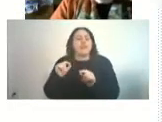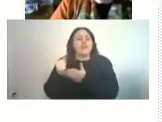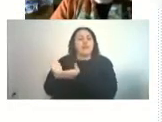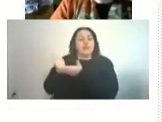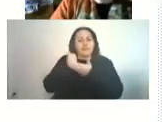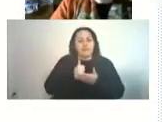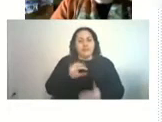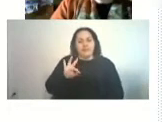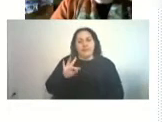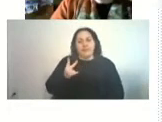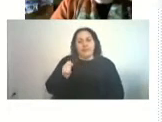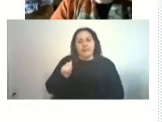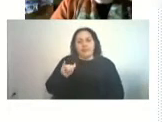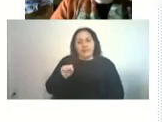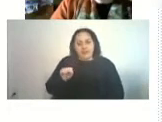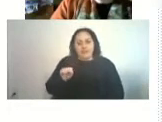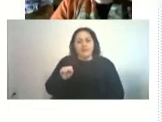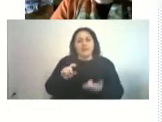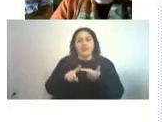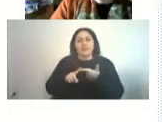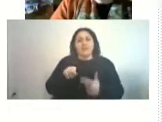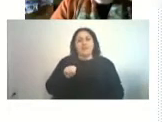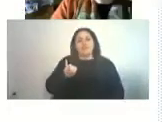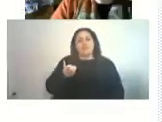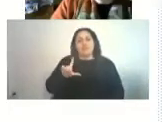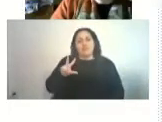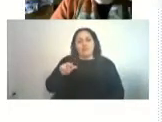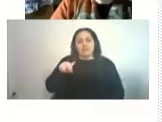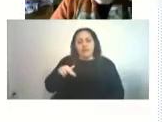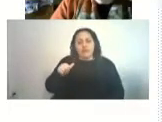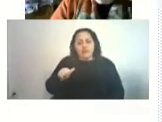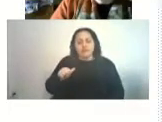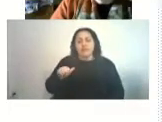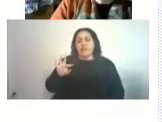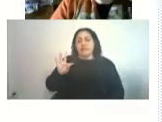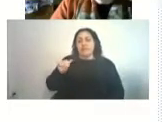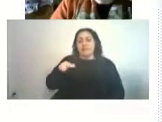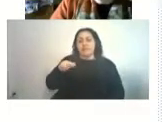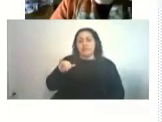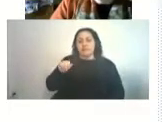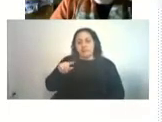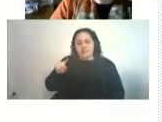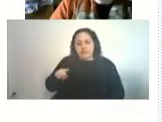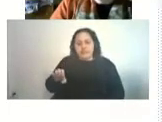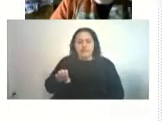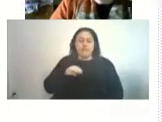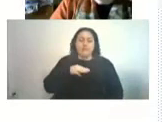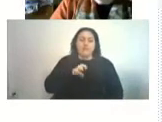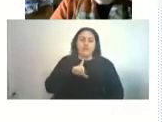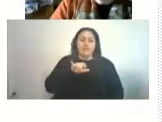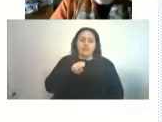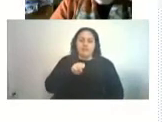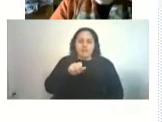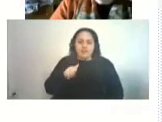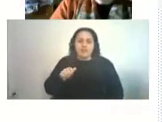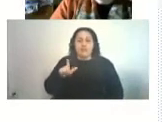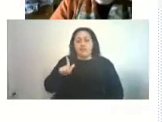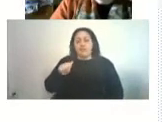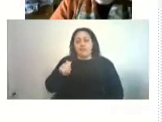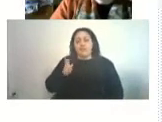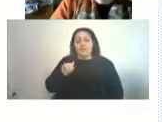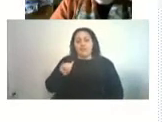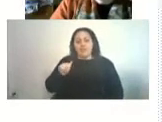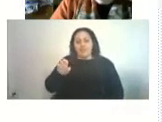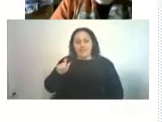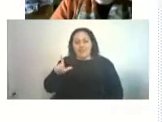da Thaís, da Silvana, da Tanise, da Melisa, da Gabriela, do Diego, do Milton, da